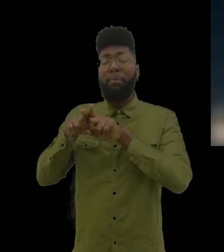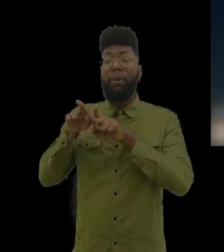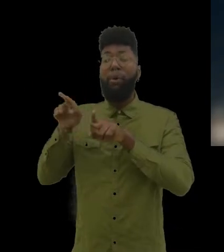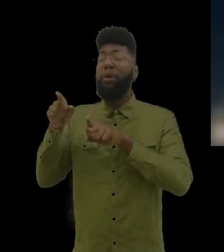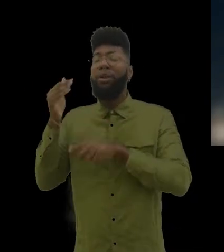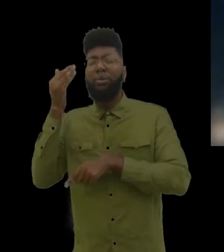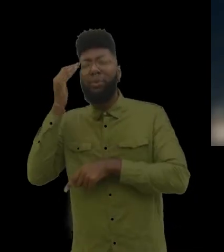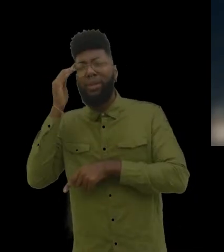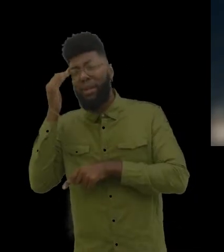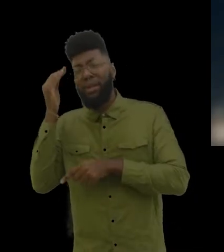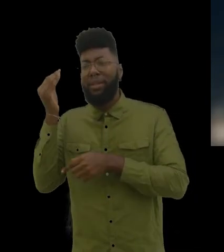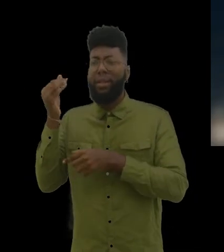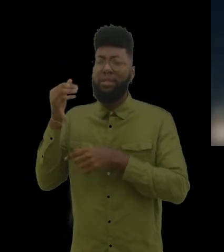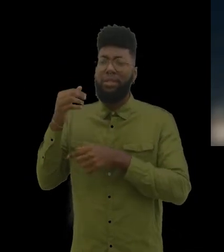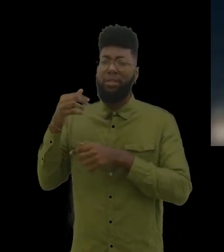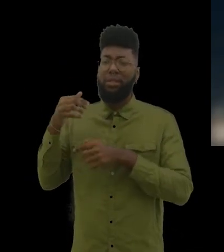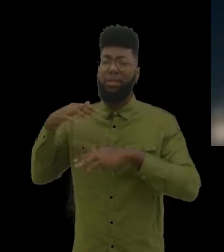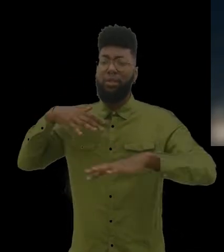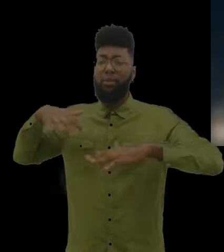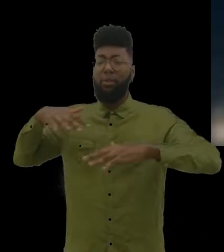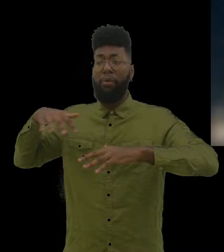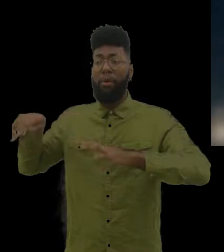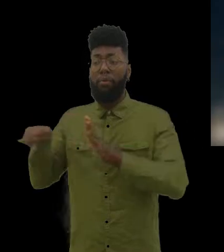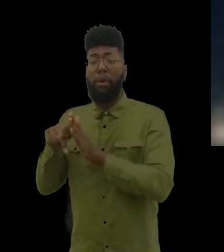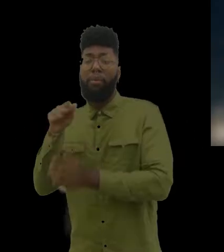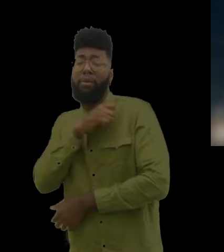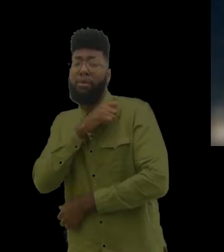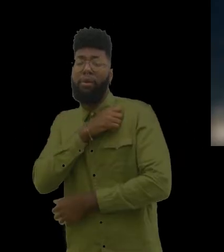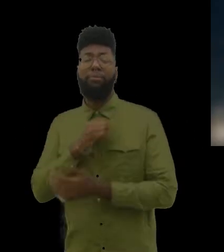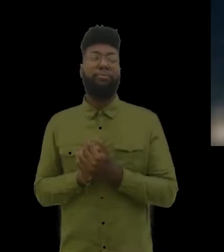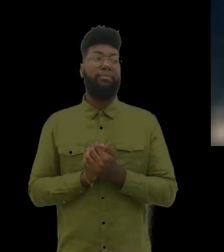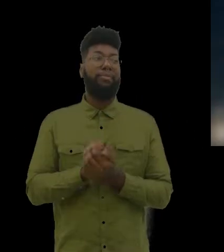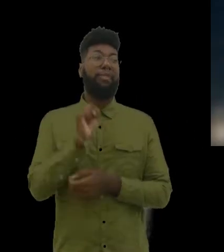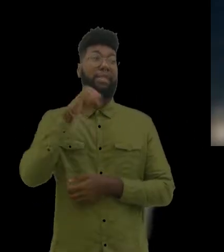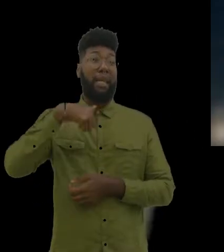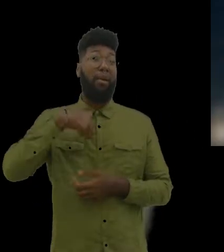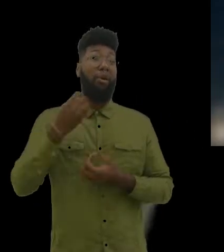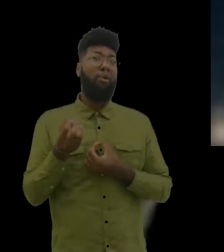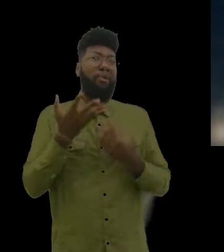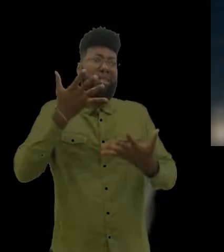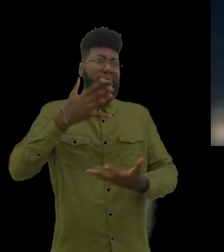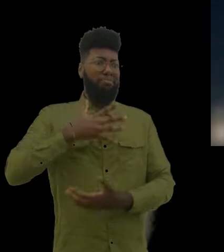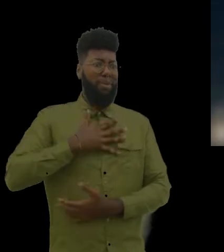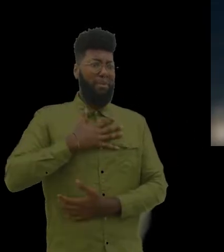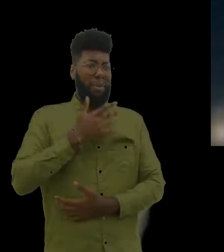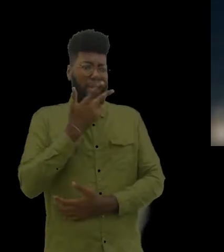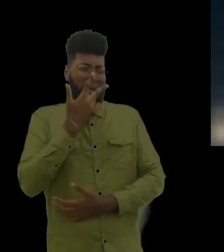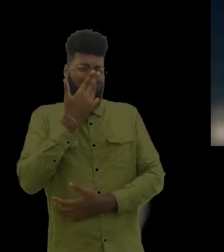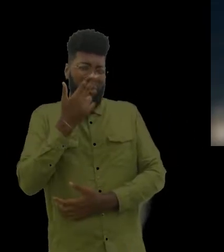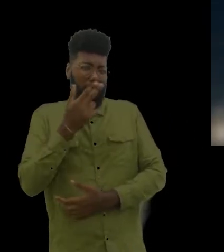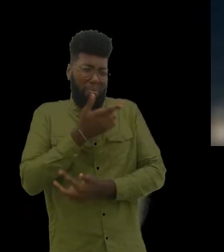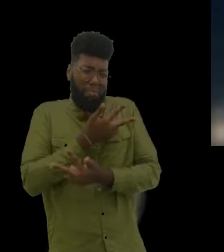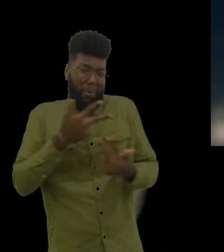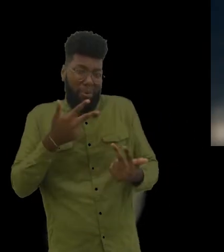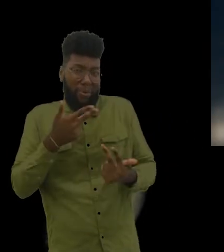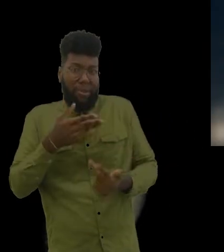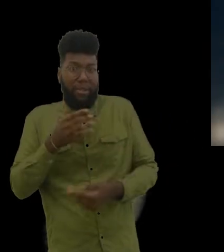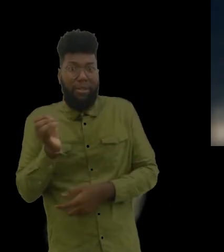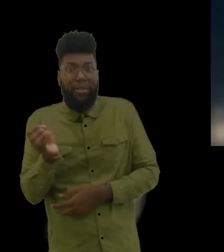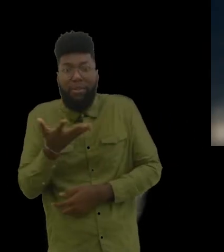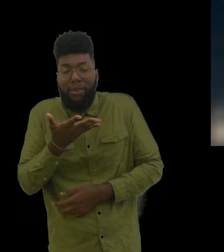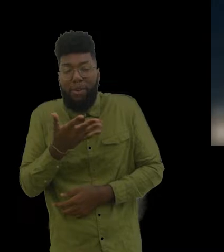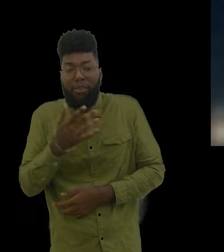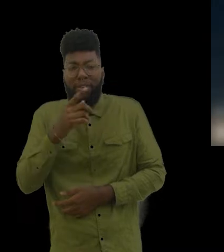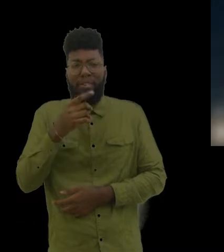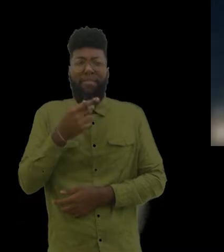Perfeito. Confesso que tudo muito novo, né? Eu acho que falar sobre a gente é sempre muito difícil, né? Acho que por isso que o prof